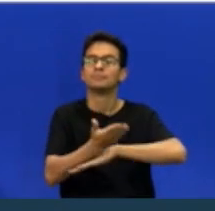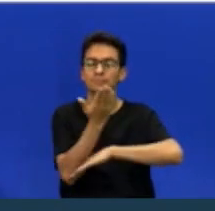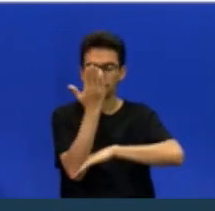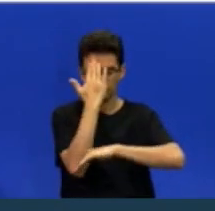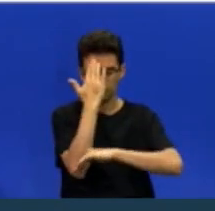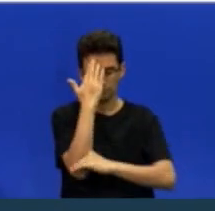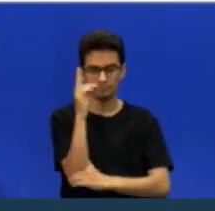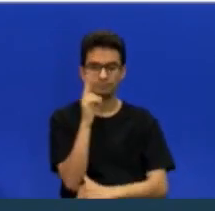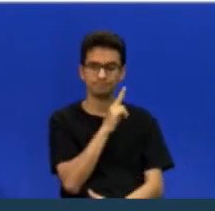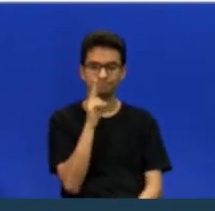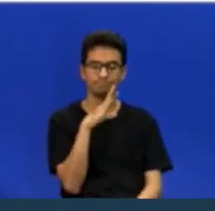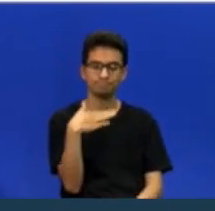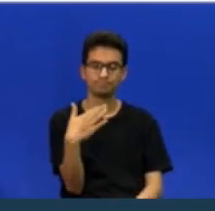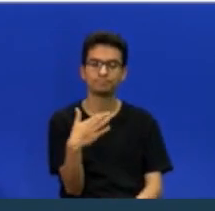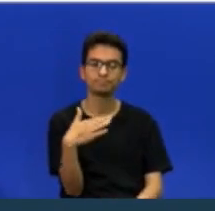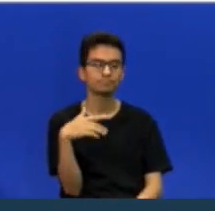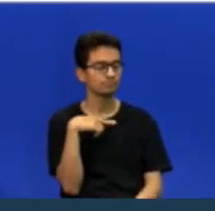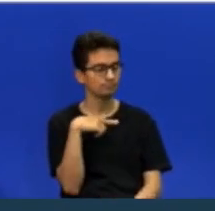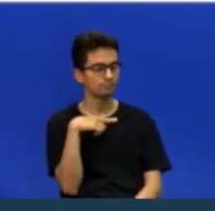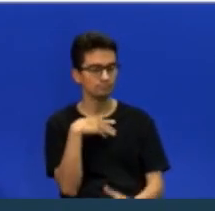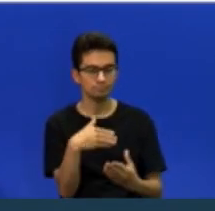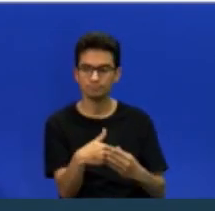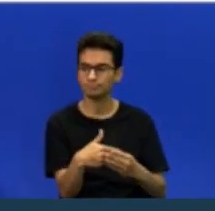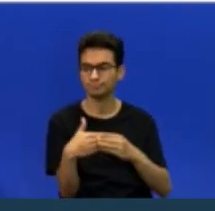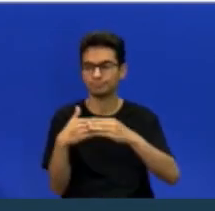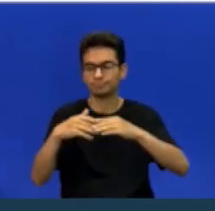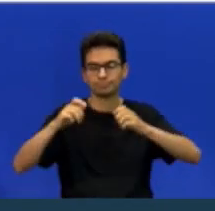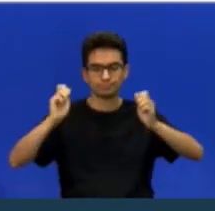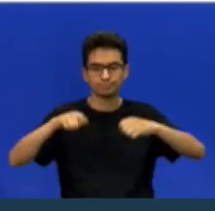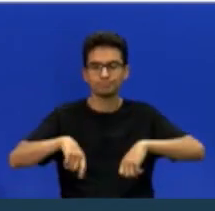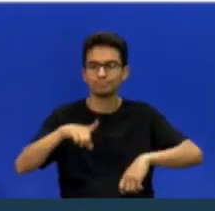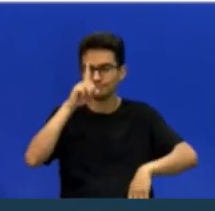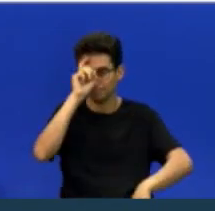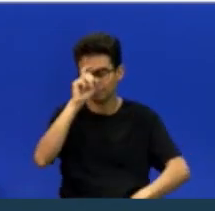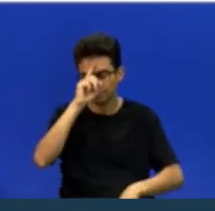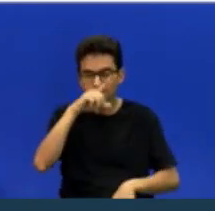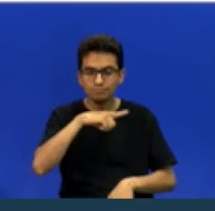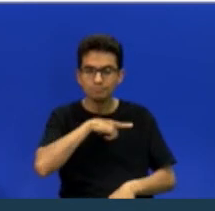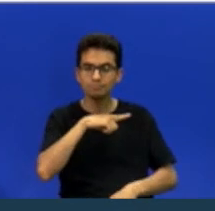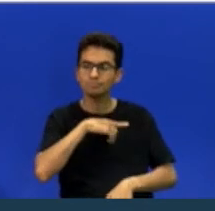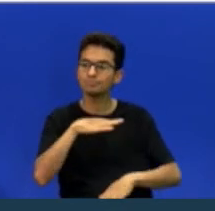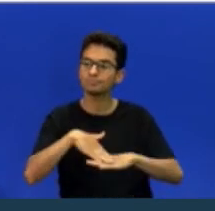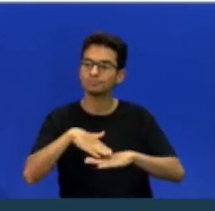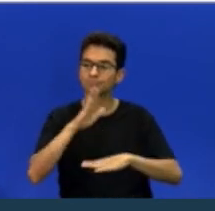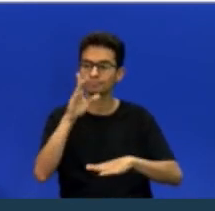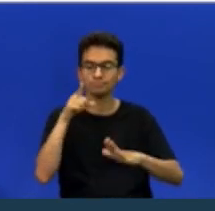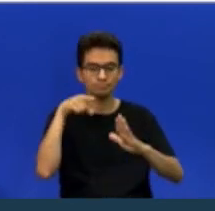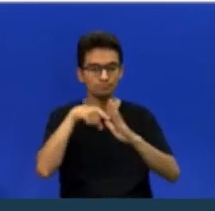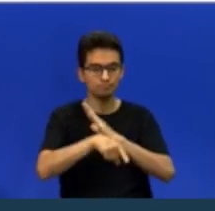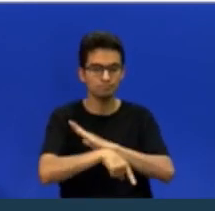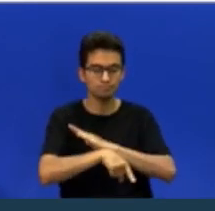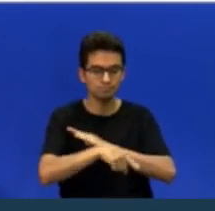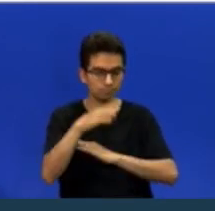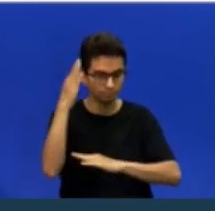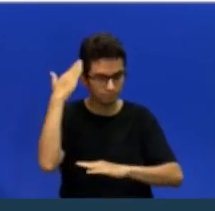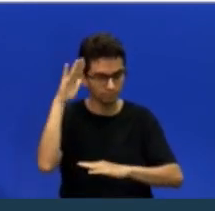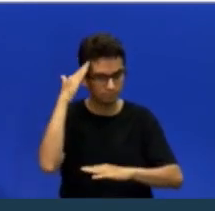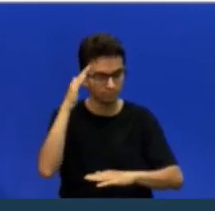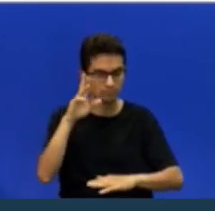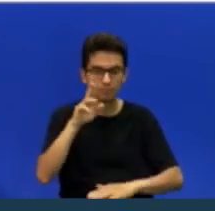de urgência e depois posterior encaminhamento a unidades hospitalares com maior complexidade.